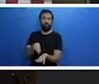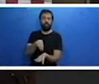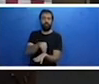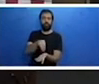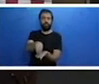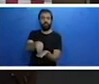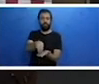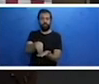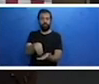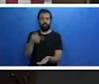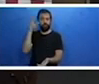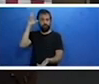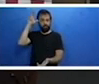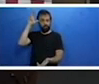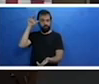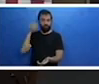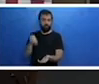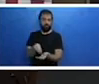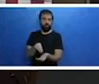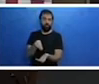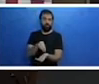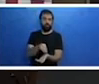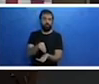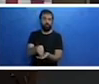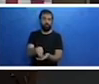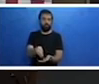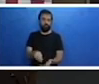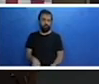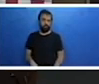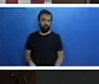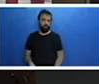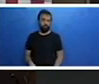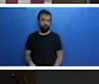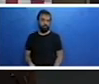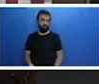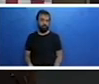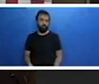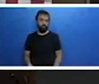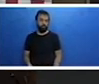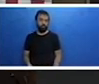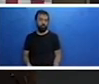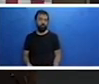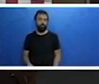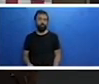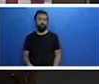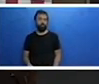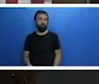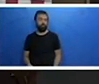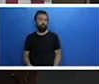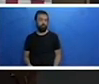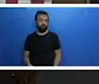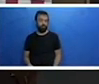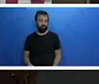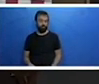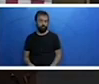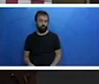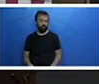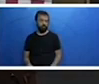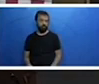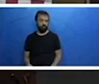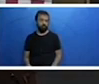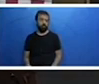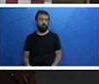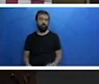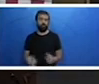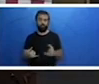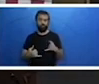ver um pouquinho da movimentação de como faz na damas e no xadrez. Vamos deixar bem claro aqui agora que quando a gente fala em